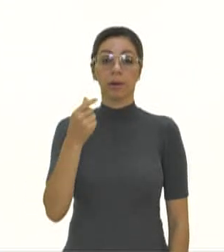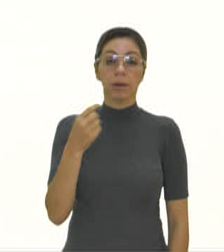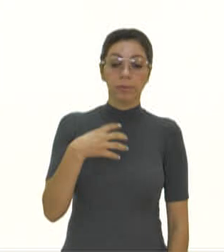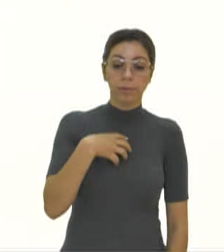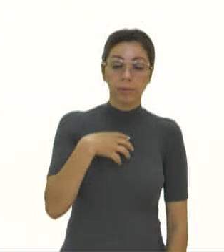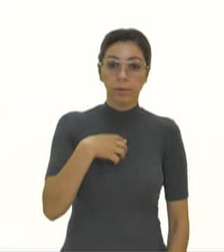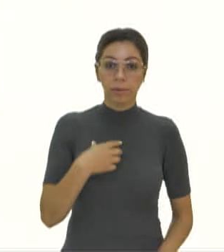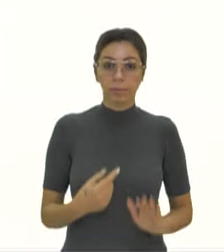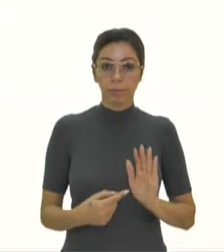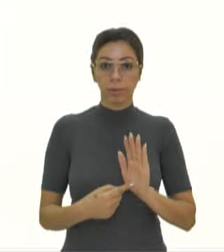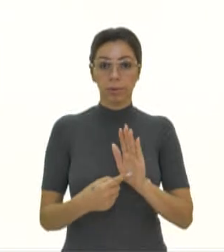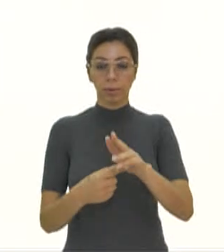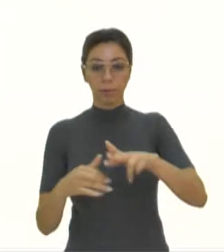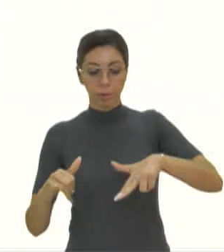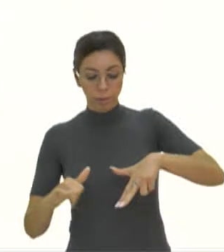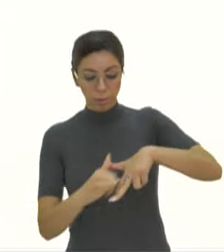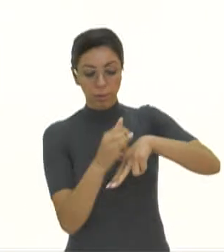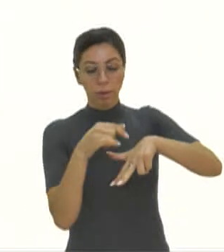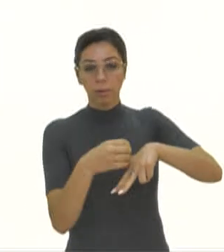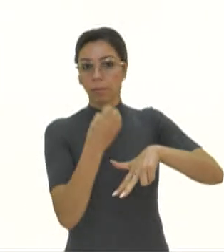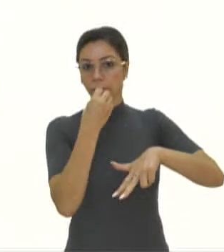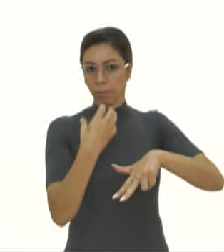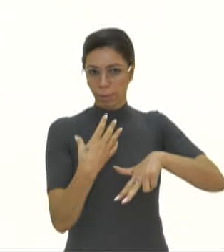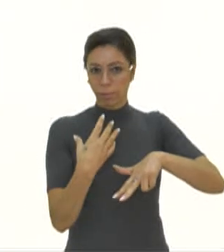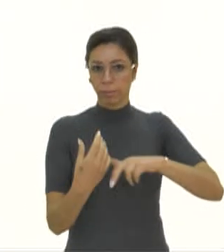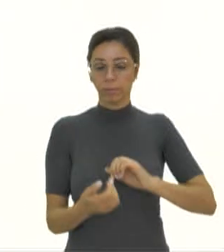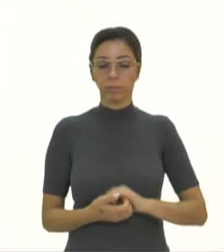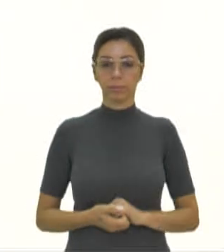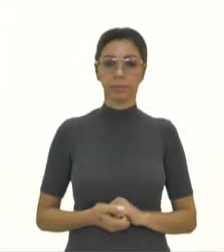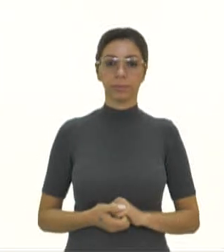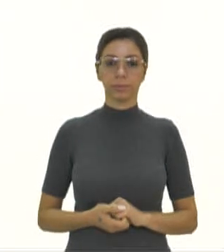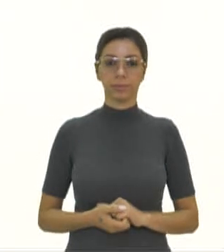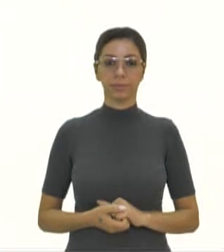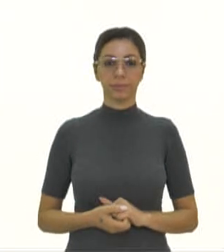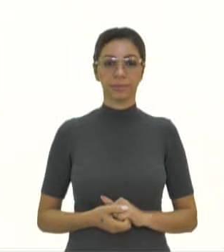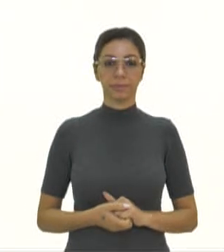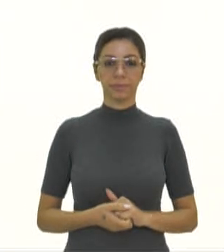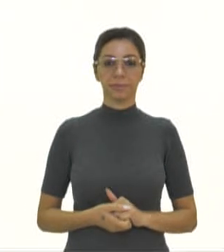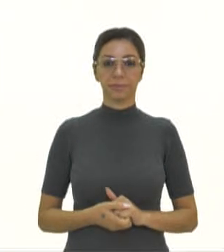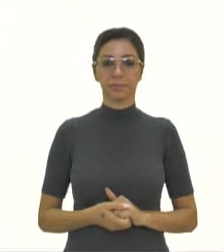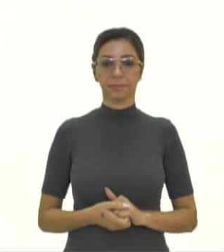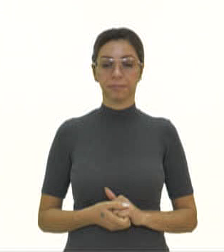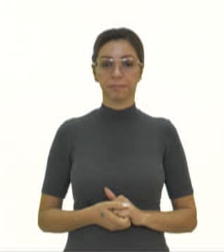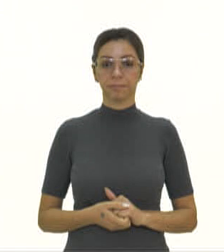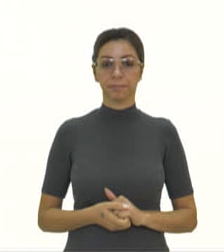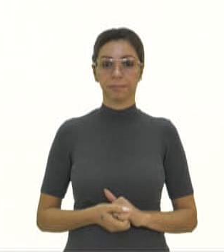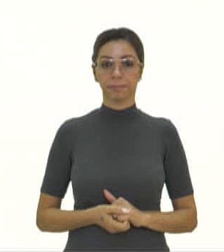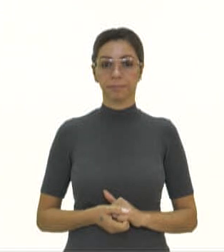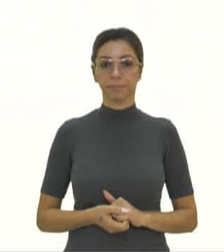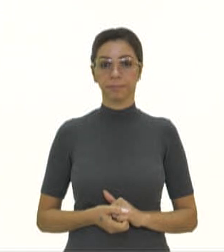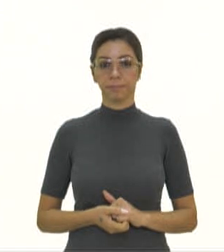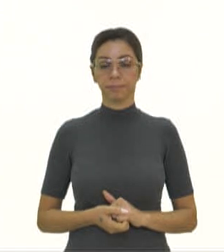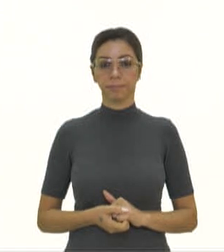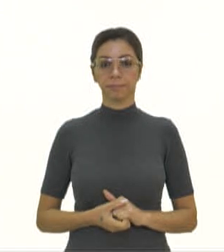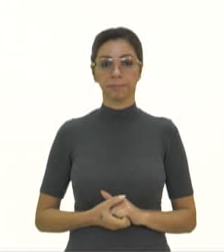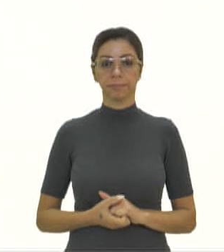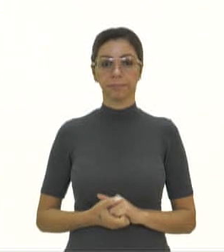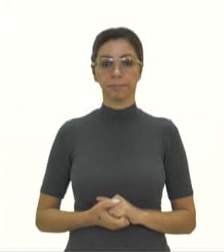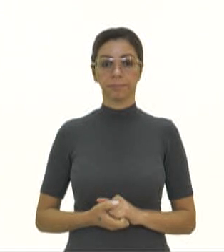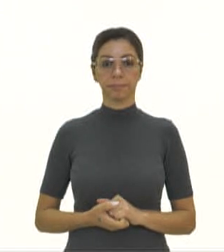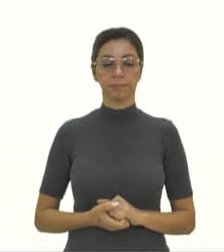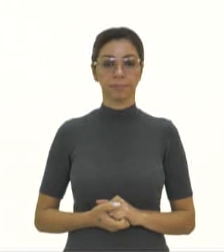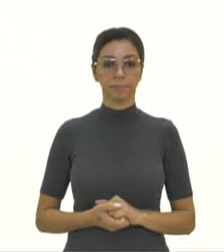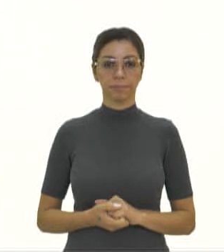que acidentes podem ser bons. Was intentionally created to cure disease. Intencionalmente